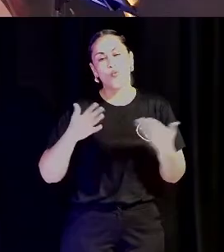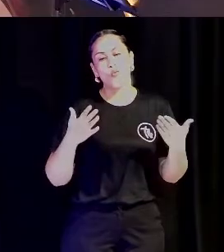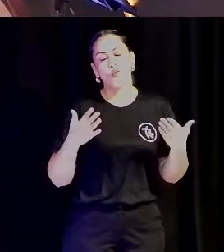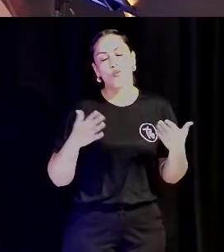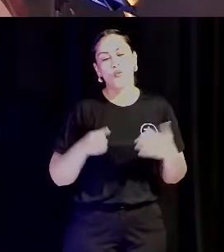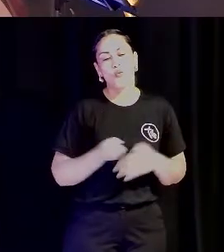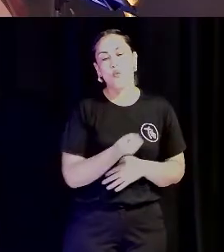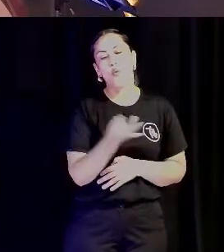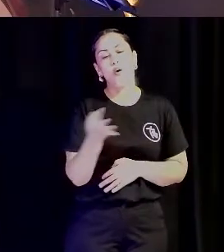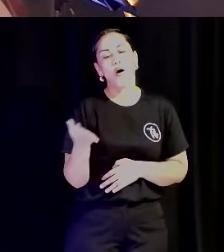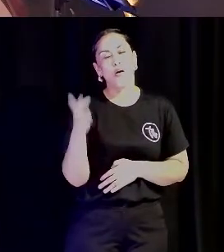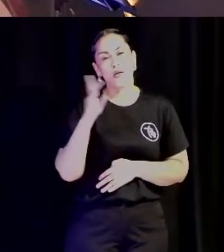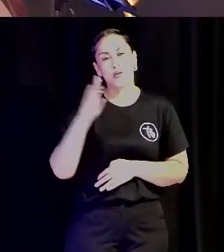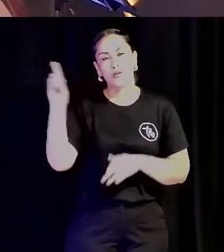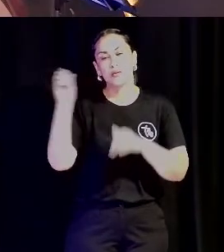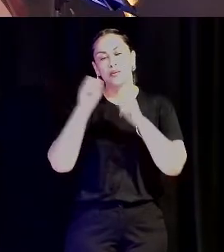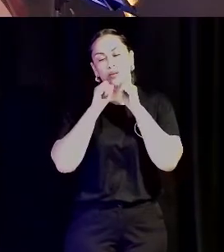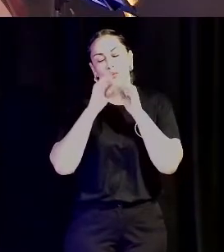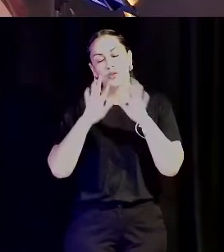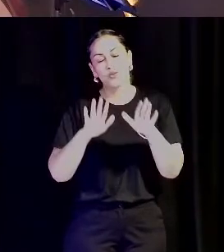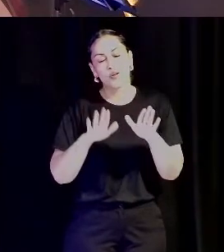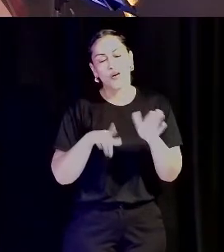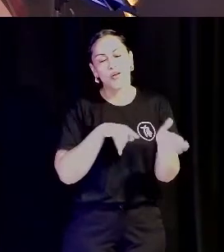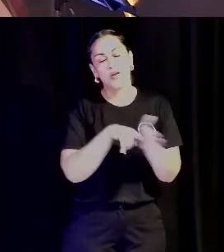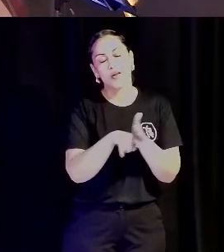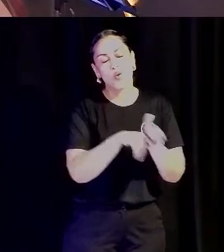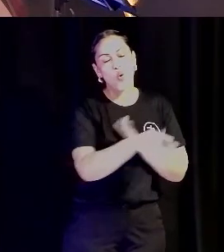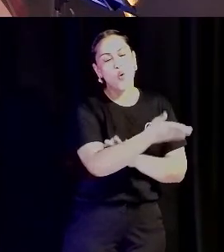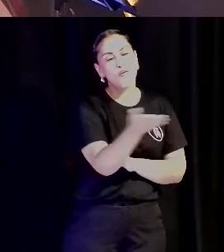grato? Você é grato?